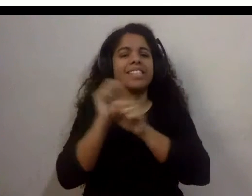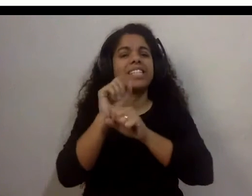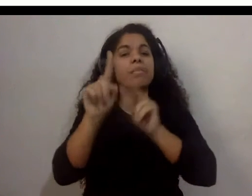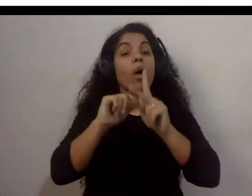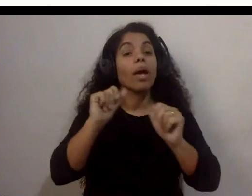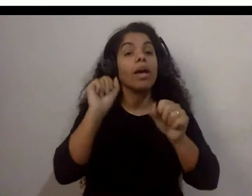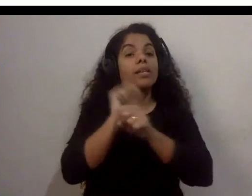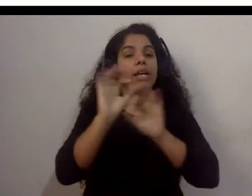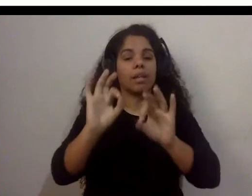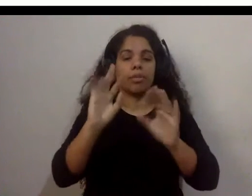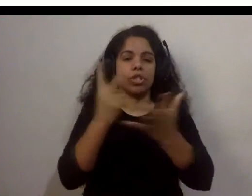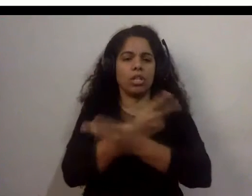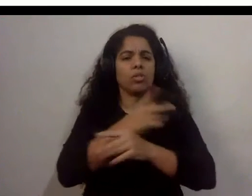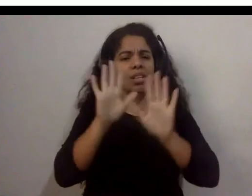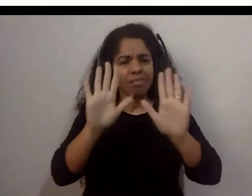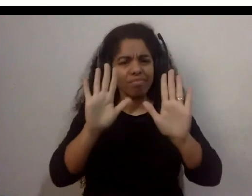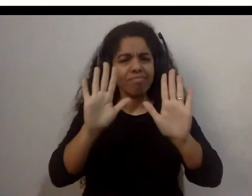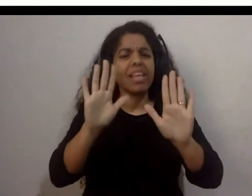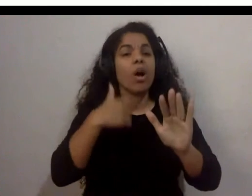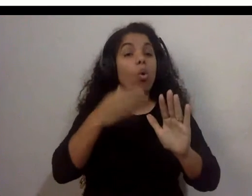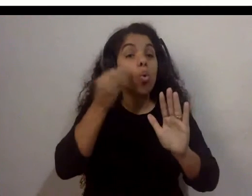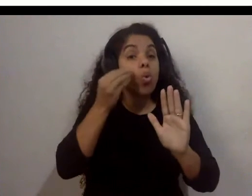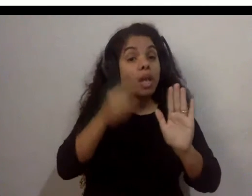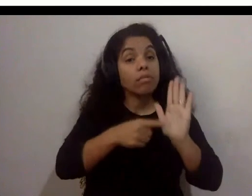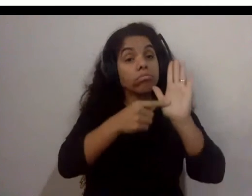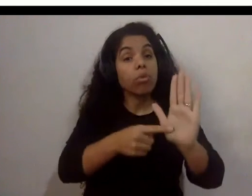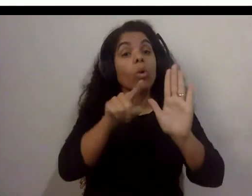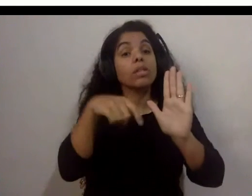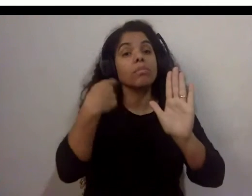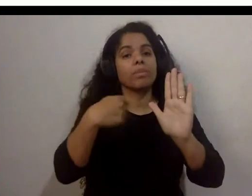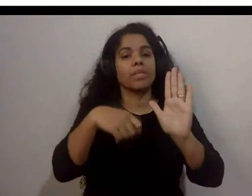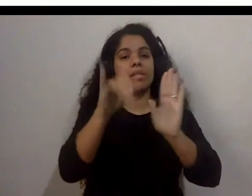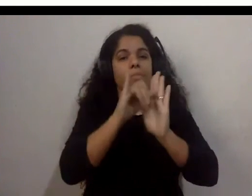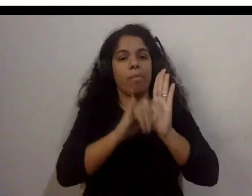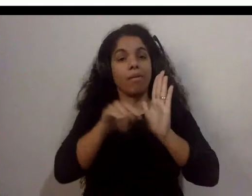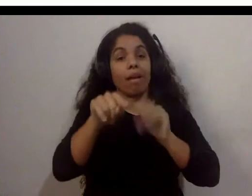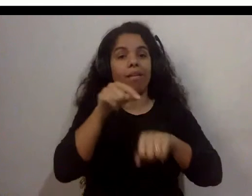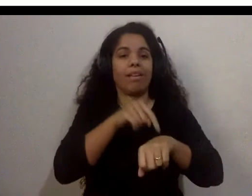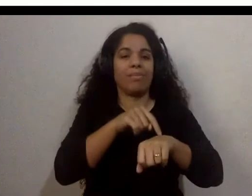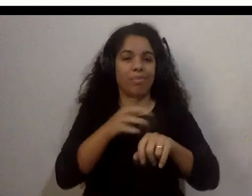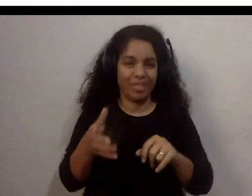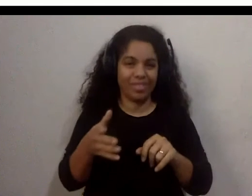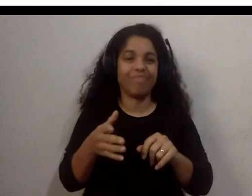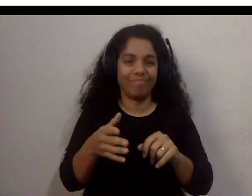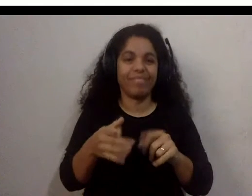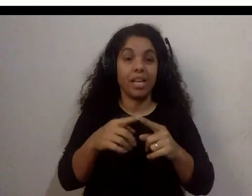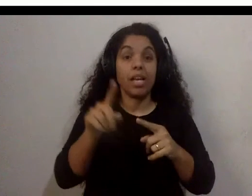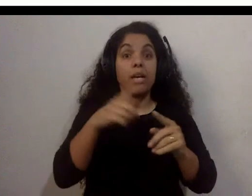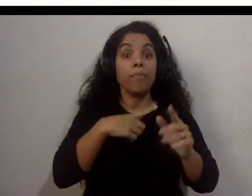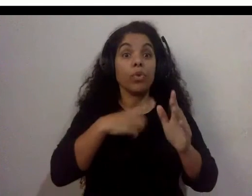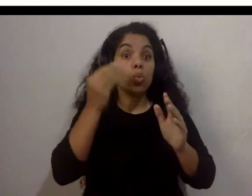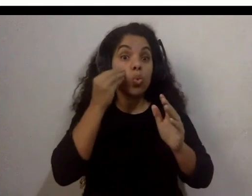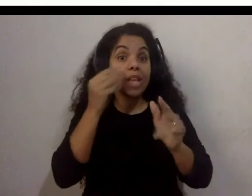É exatamente isso. Deixe que o teste te diga o que você precisa implementar naquele momento. Não deixe que o teste ele